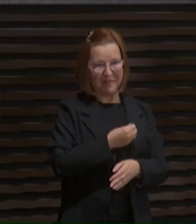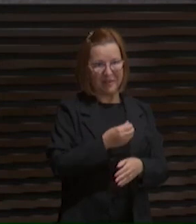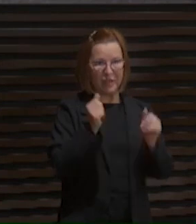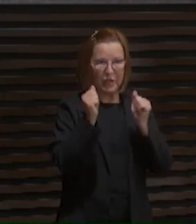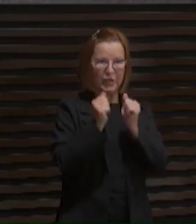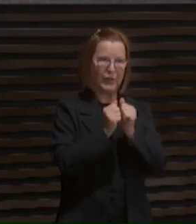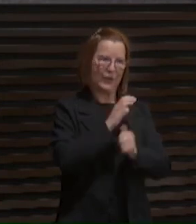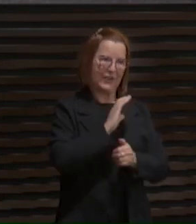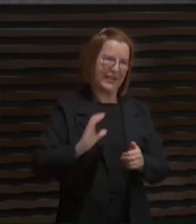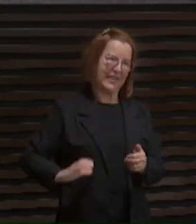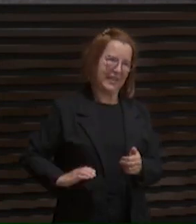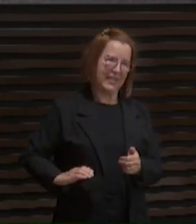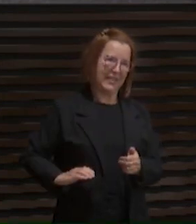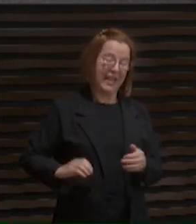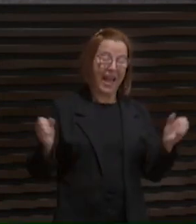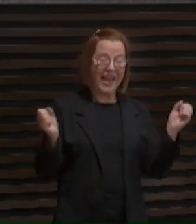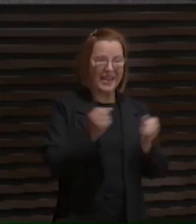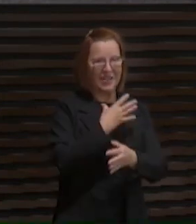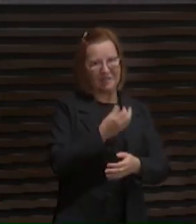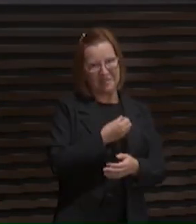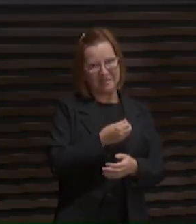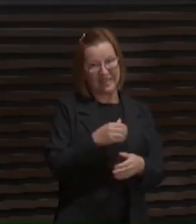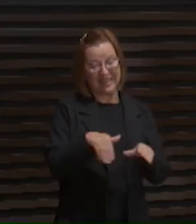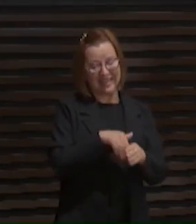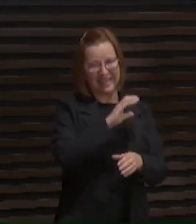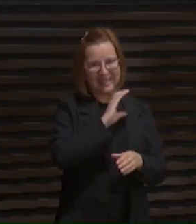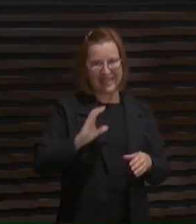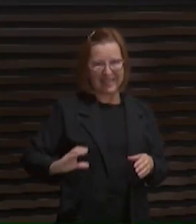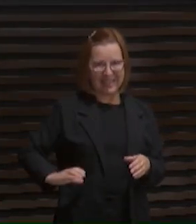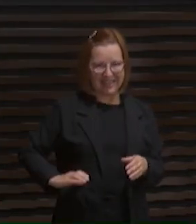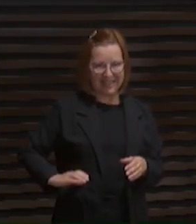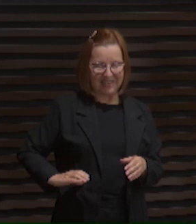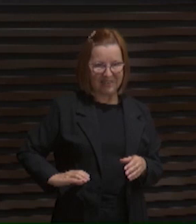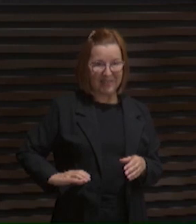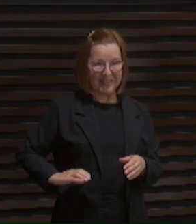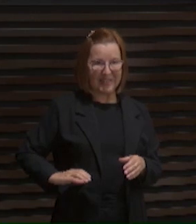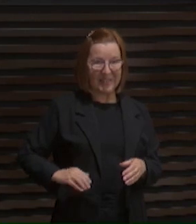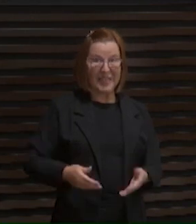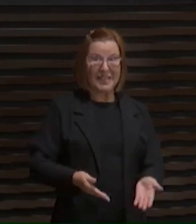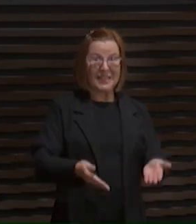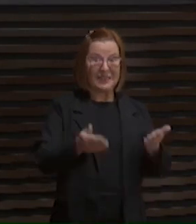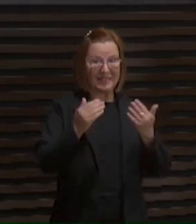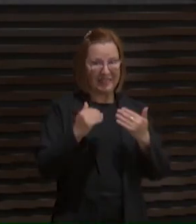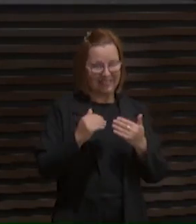Ele. A nova vida em Cristo é uma vida que Ele nos dá a condição.